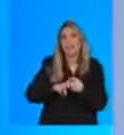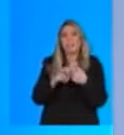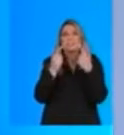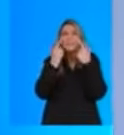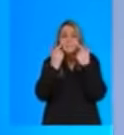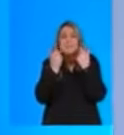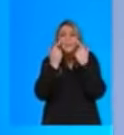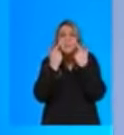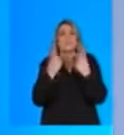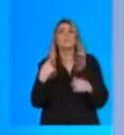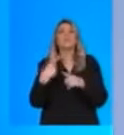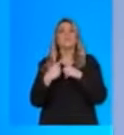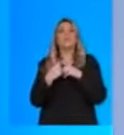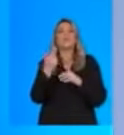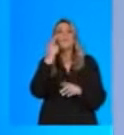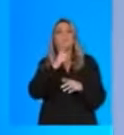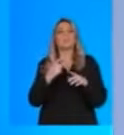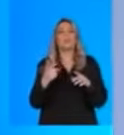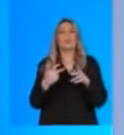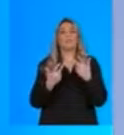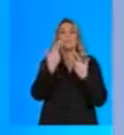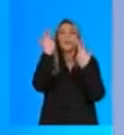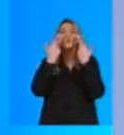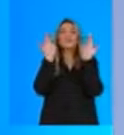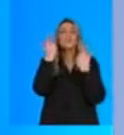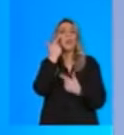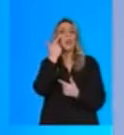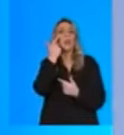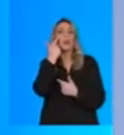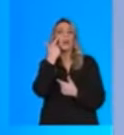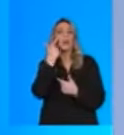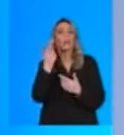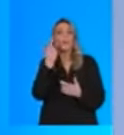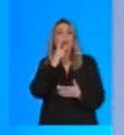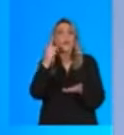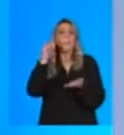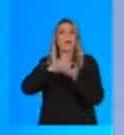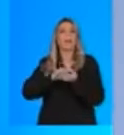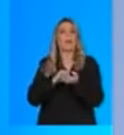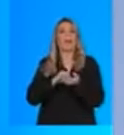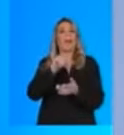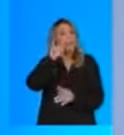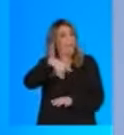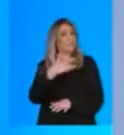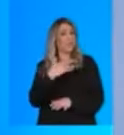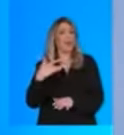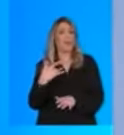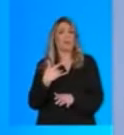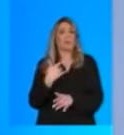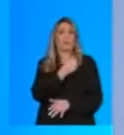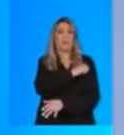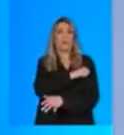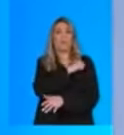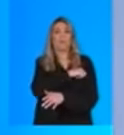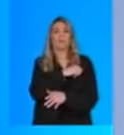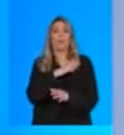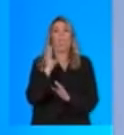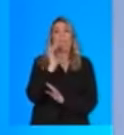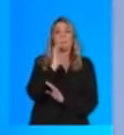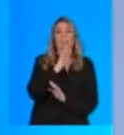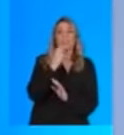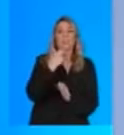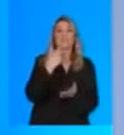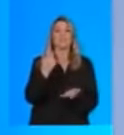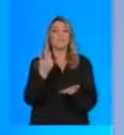não conseguia marcar uma cirurgia de catarata desesperada Essa é a saúde do Rio de Janeiro as emergências nos hospitais